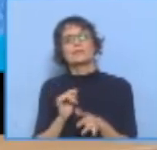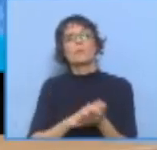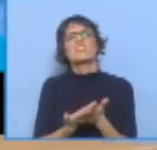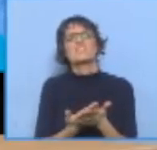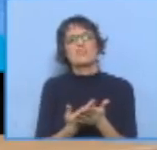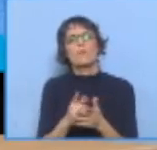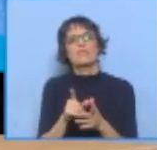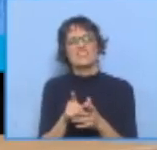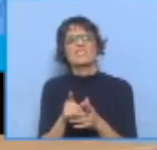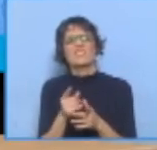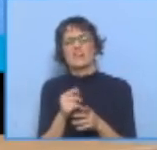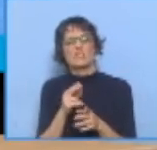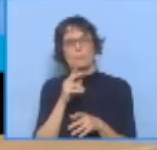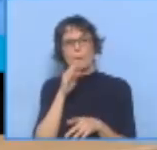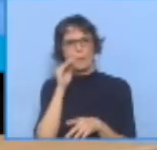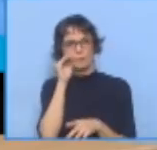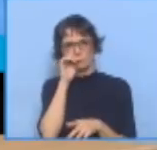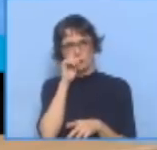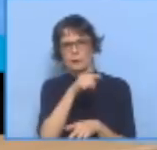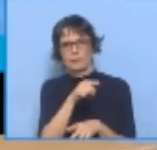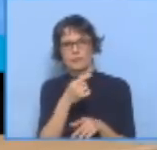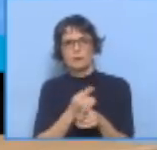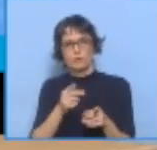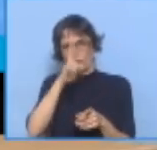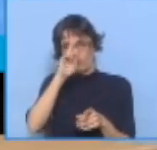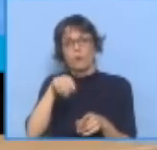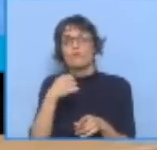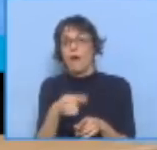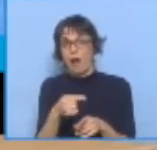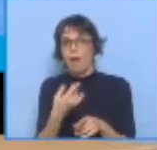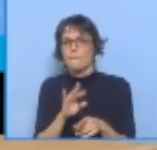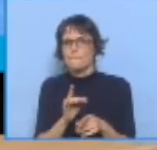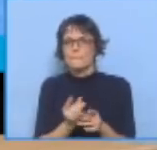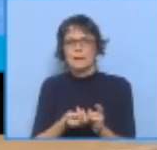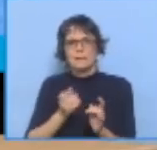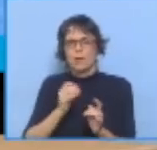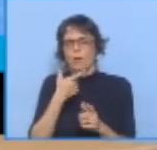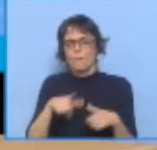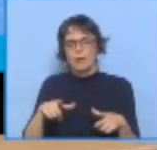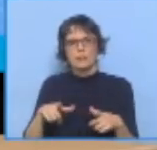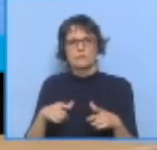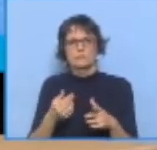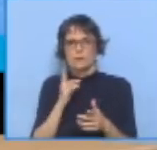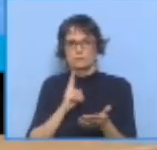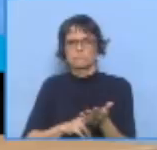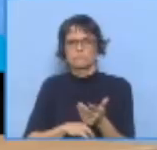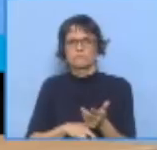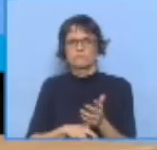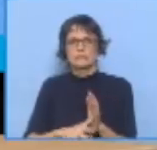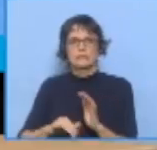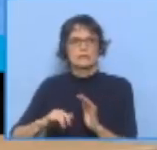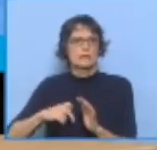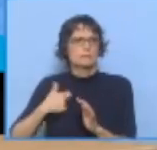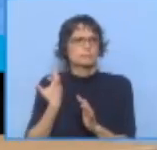faça, não consegue traduzir toda a riqueza de uma língua original na nossa linguagem. E por isso,